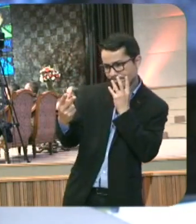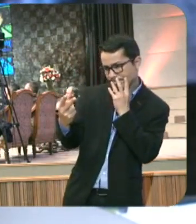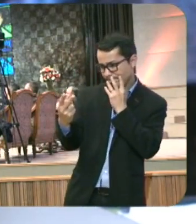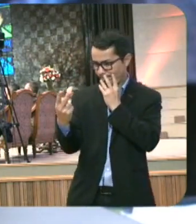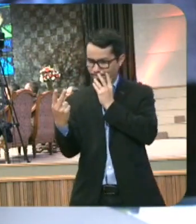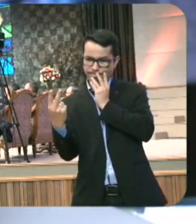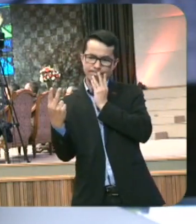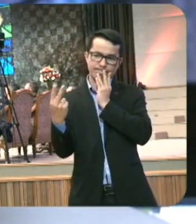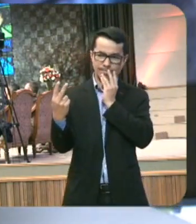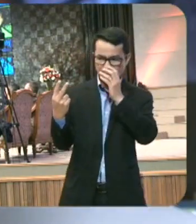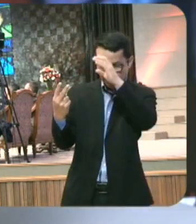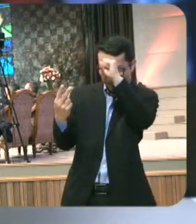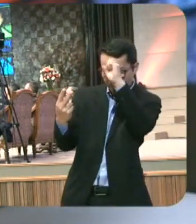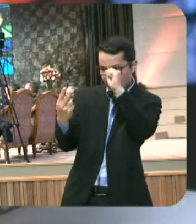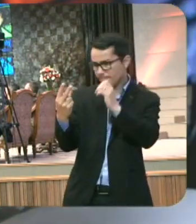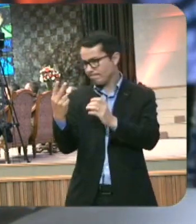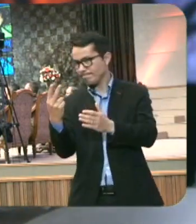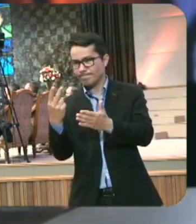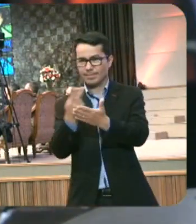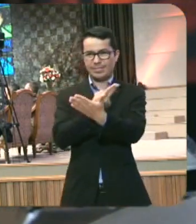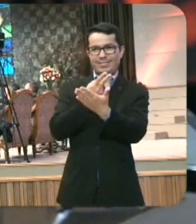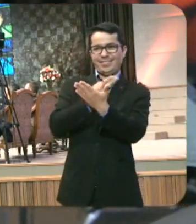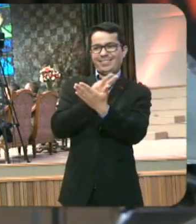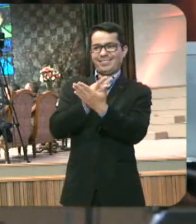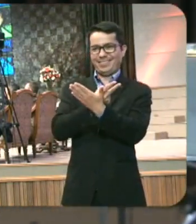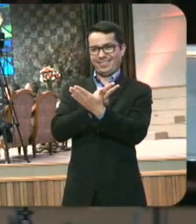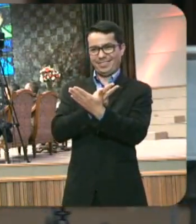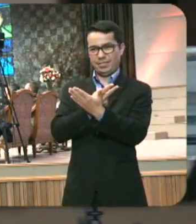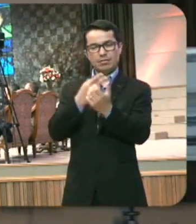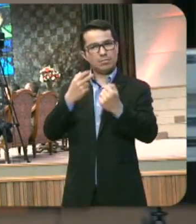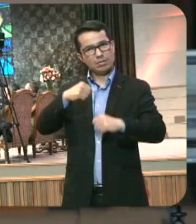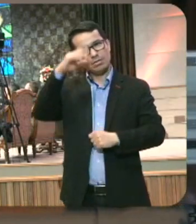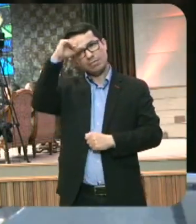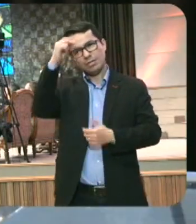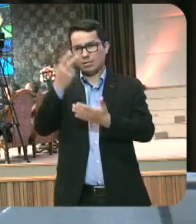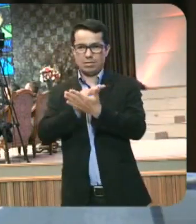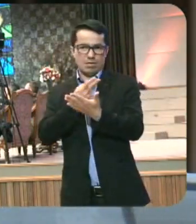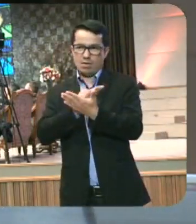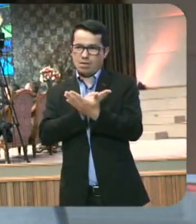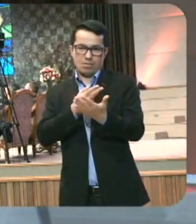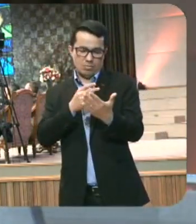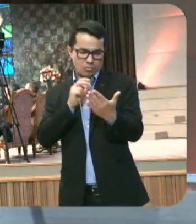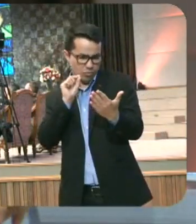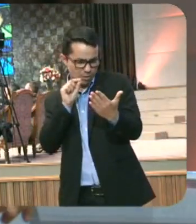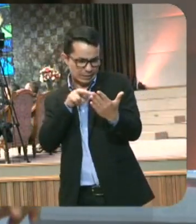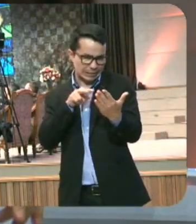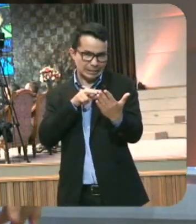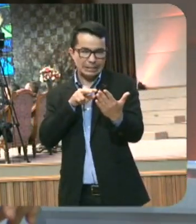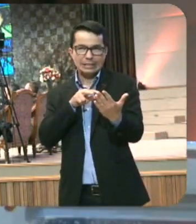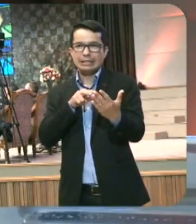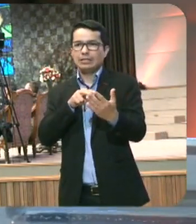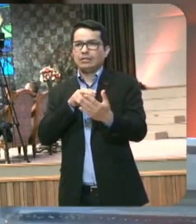favor. Olha só o que aconteceu. Todo o povo agora vai em cima de Josué.